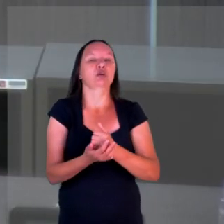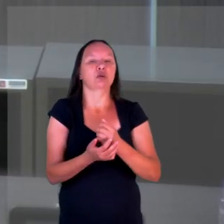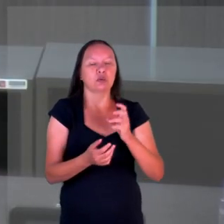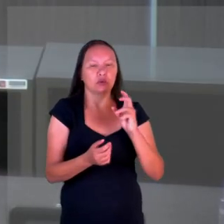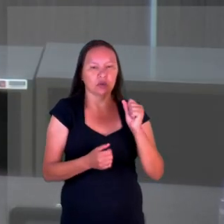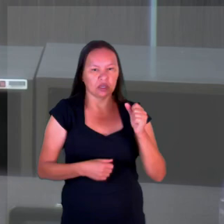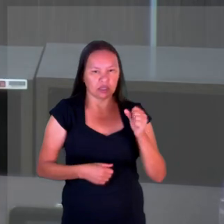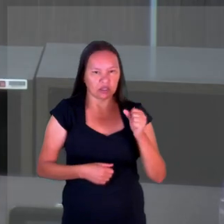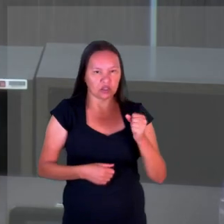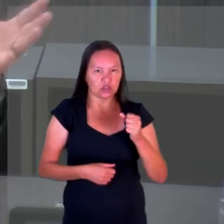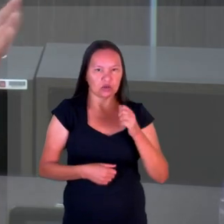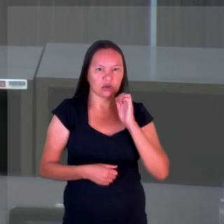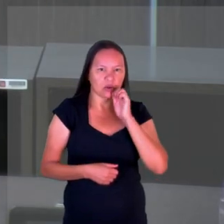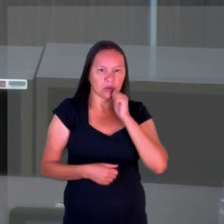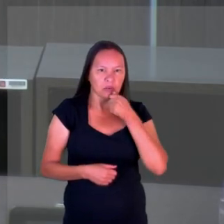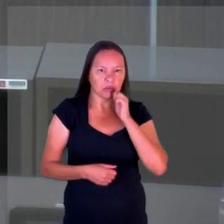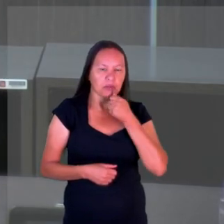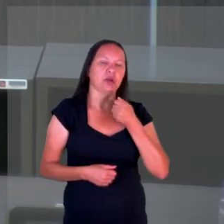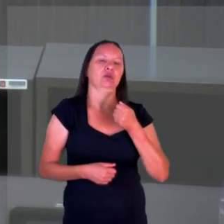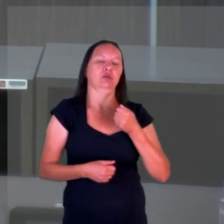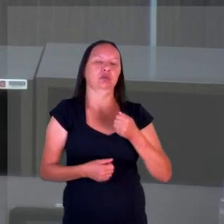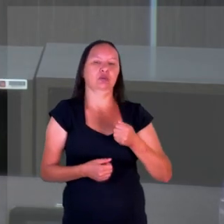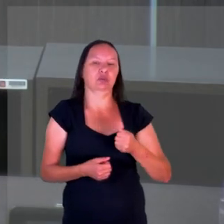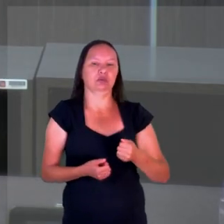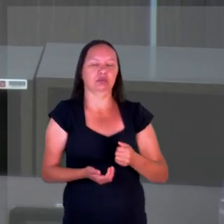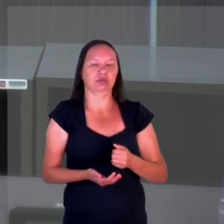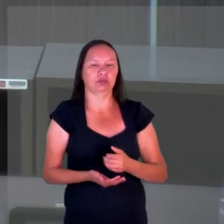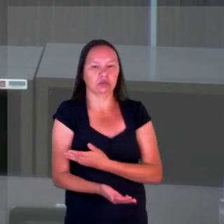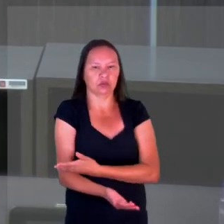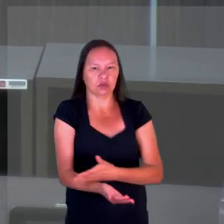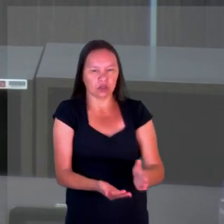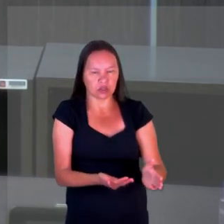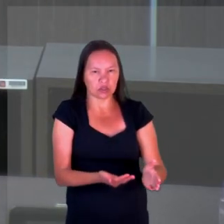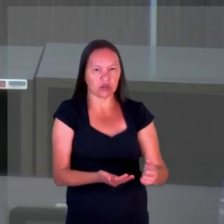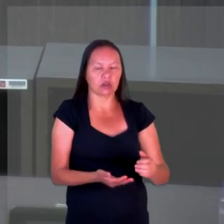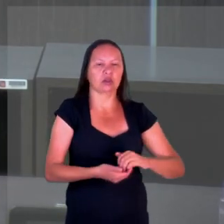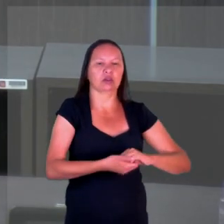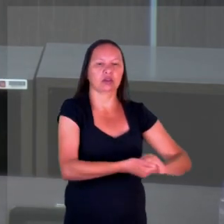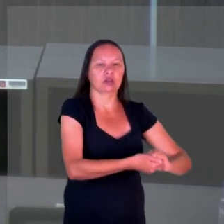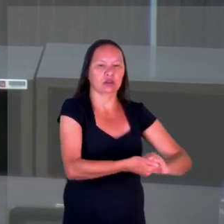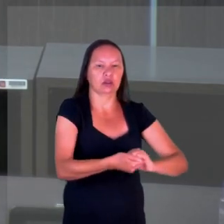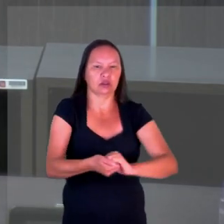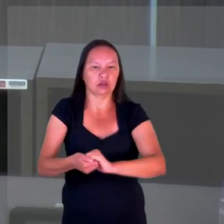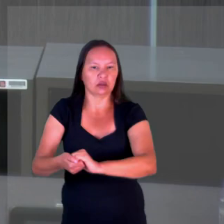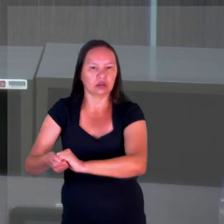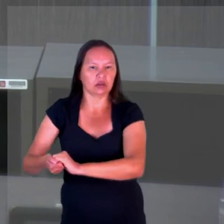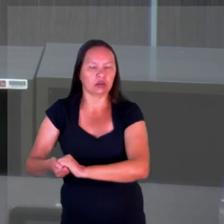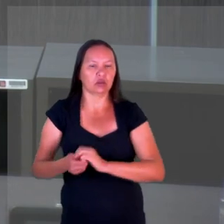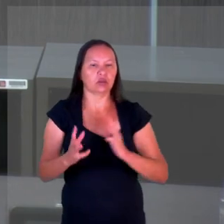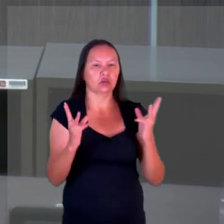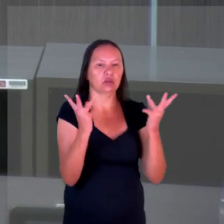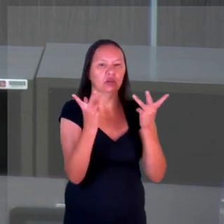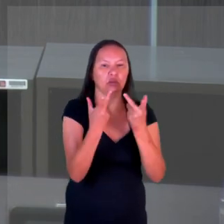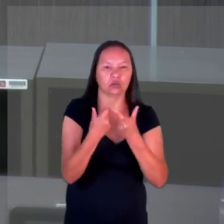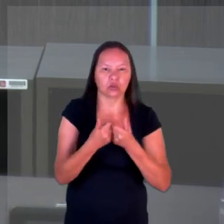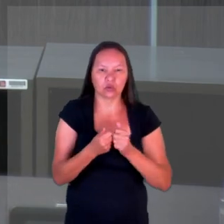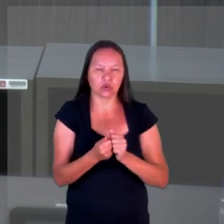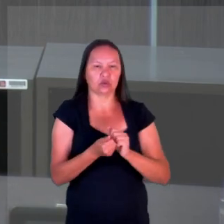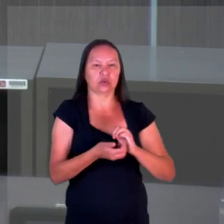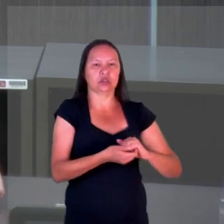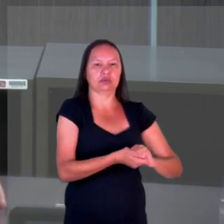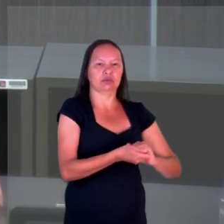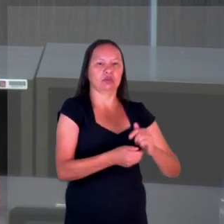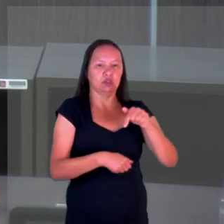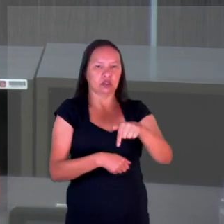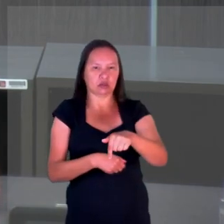né enfim eu quero também saudar os servidores da casa todos aqueles que Como já referido pela Andreia se engajam em todas